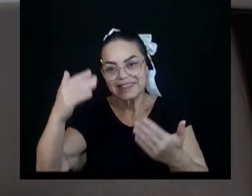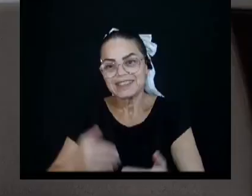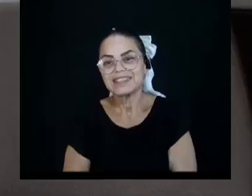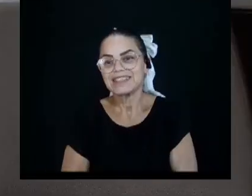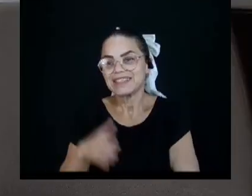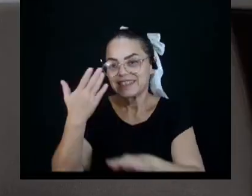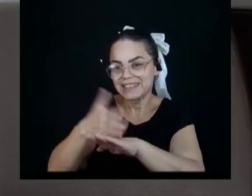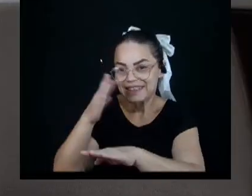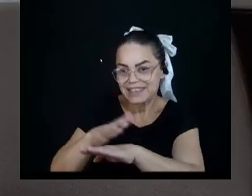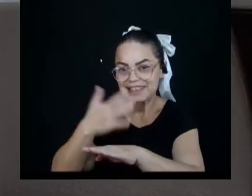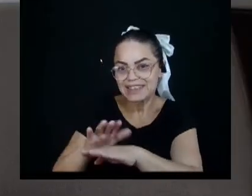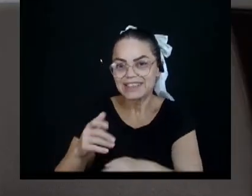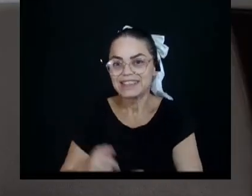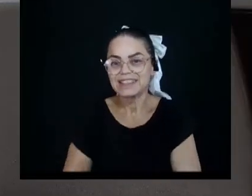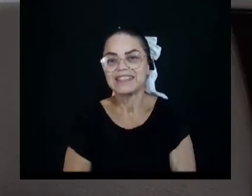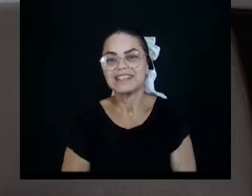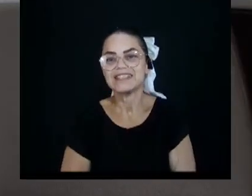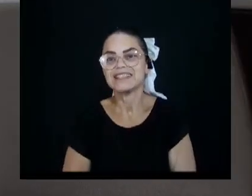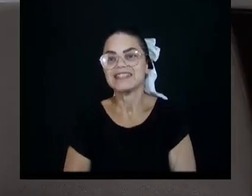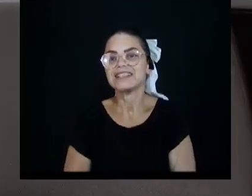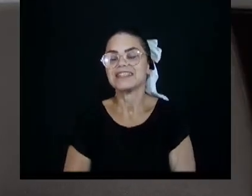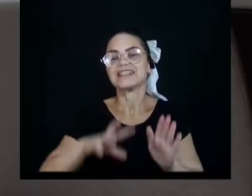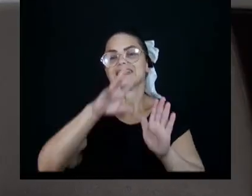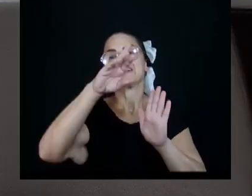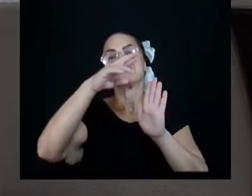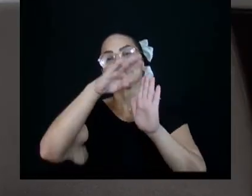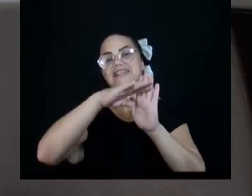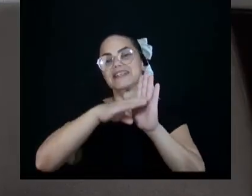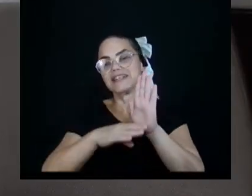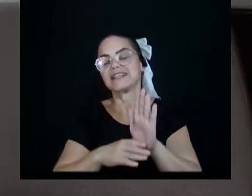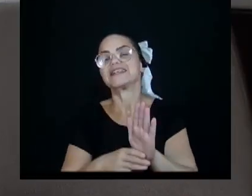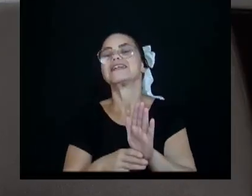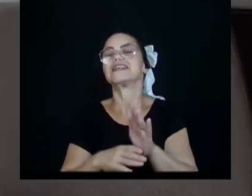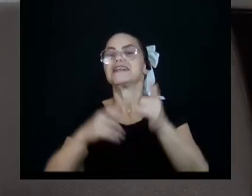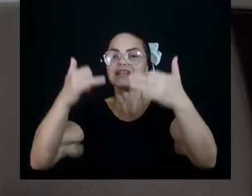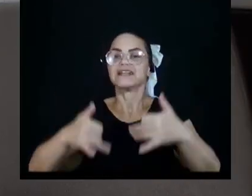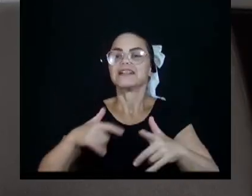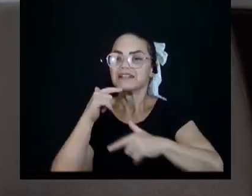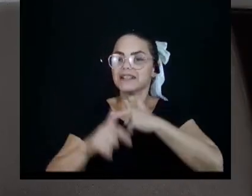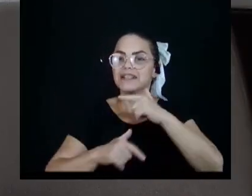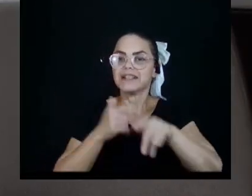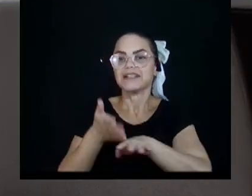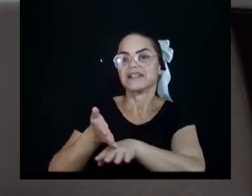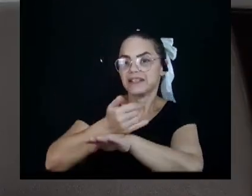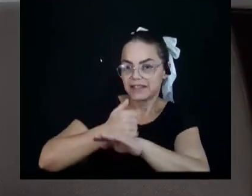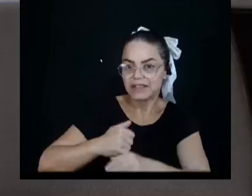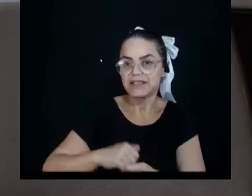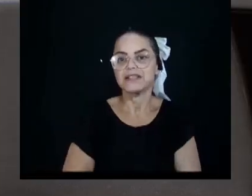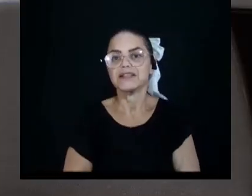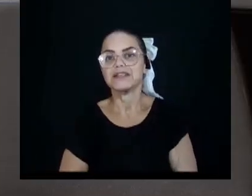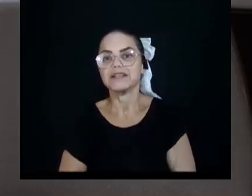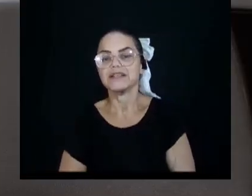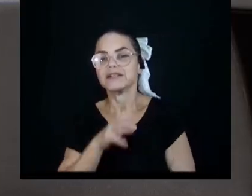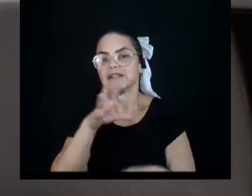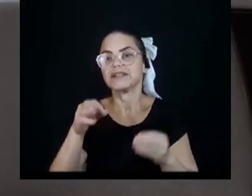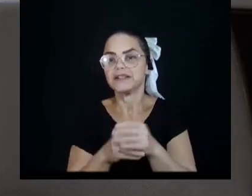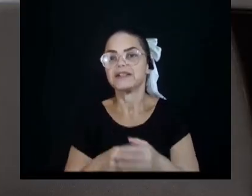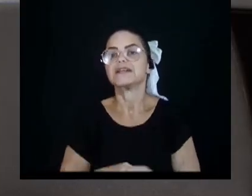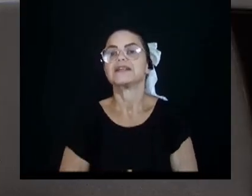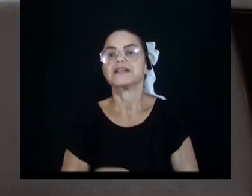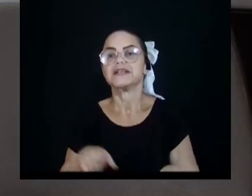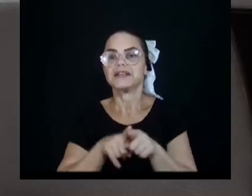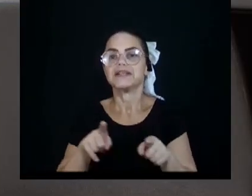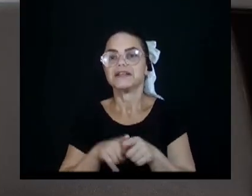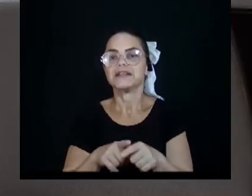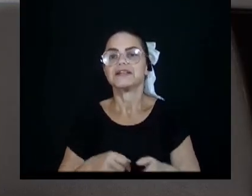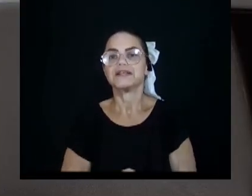aqui no Em Pauta, trazendo um pouquinho dos trabalhos anteriores, né, a conclusão deles também e a